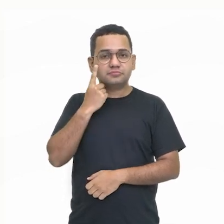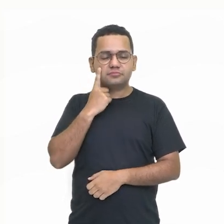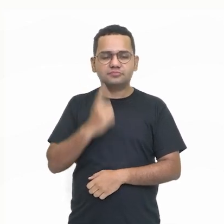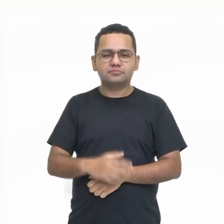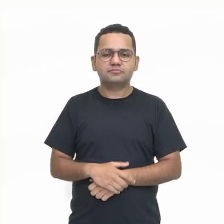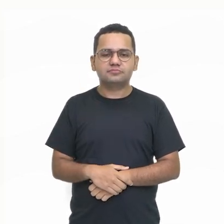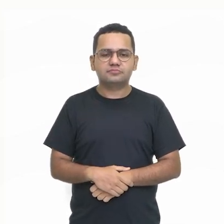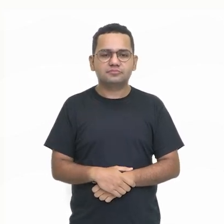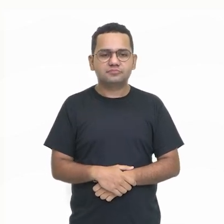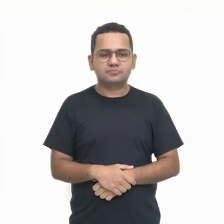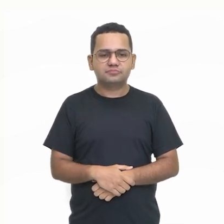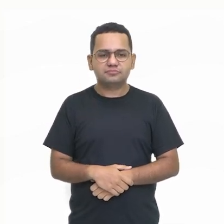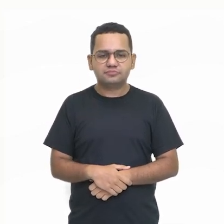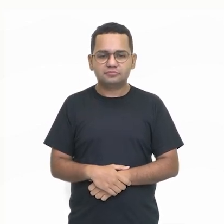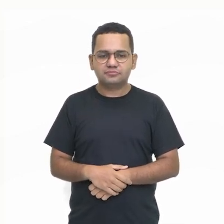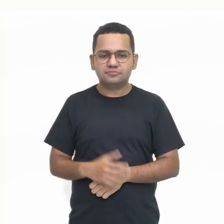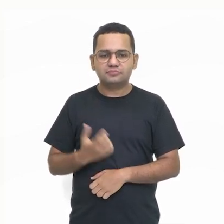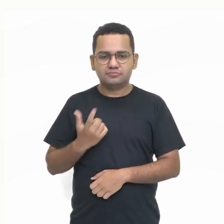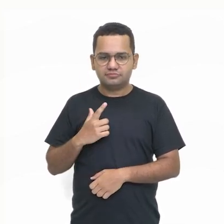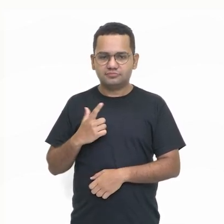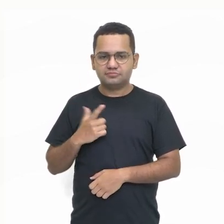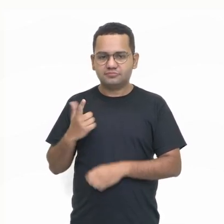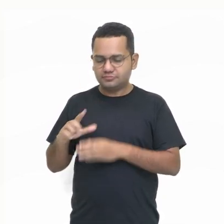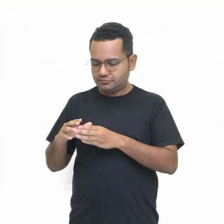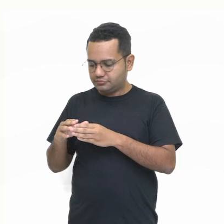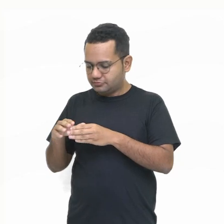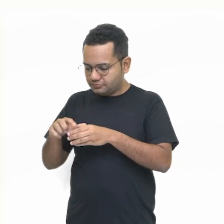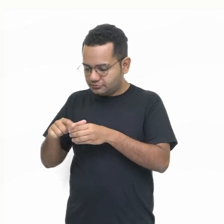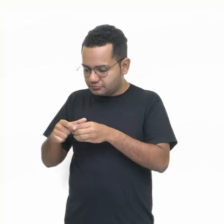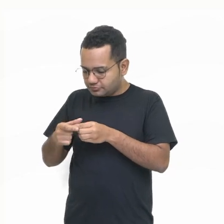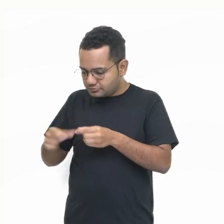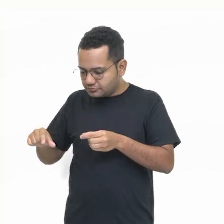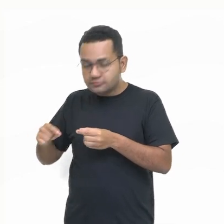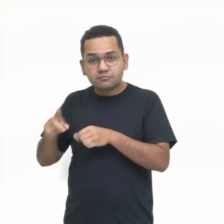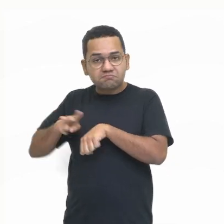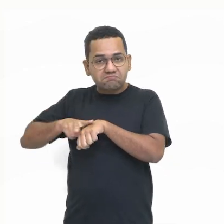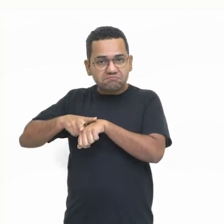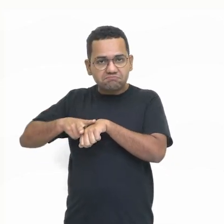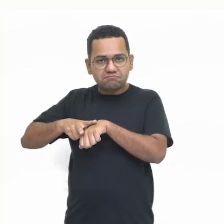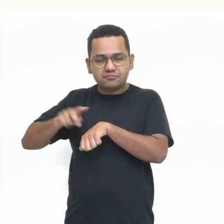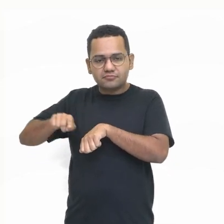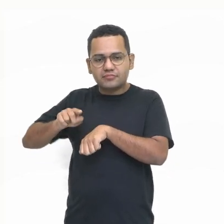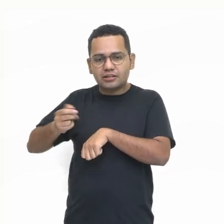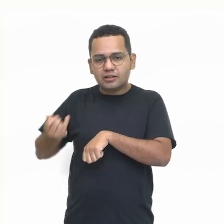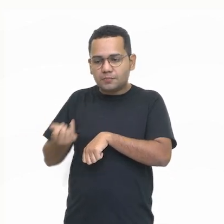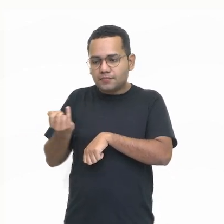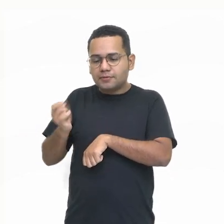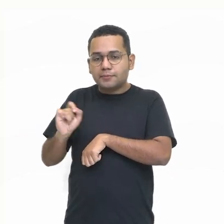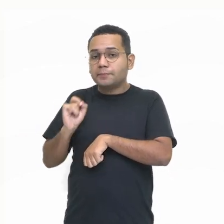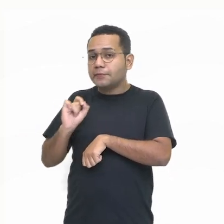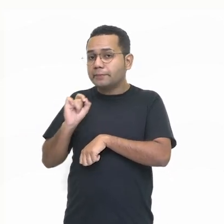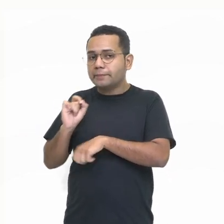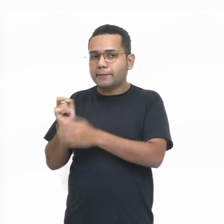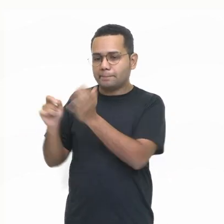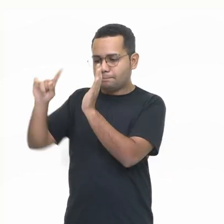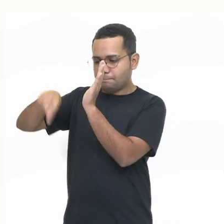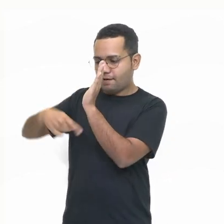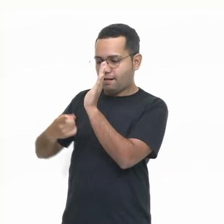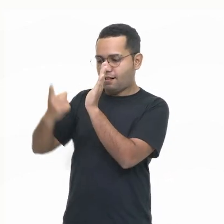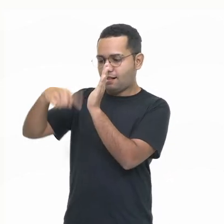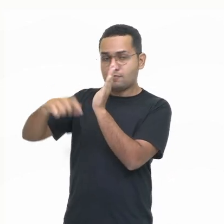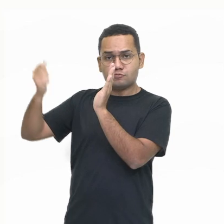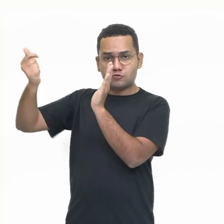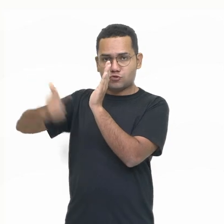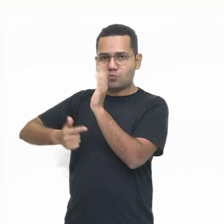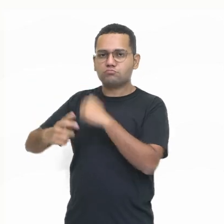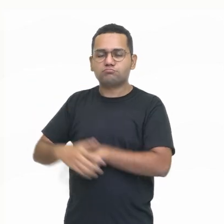cara é a presença do cloroplasto, que é a organela na planta responsável pelo processo da fotossíntese.